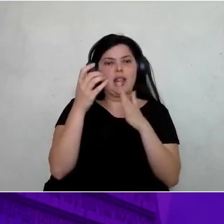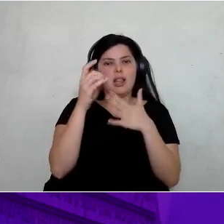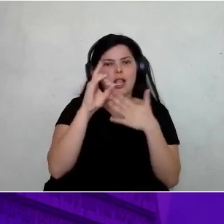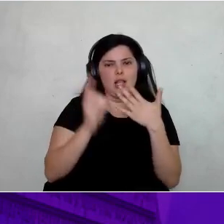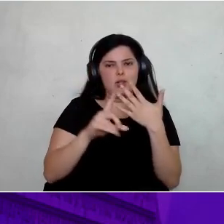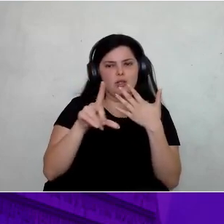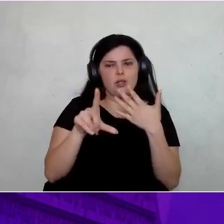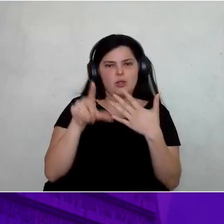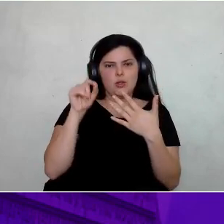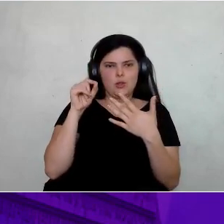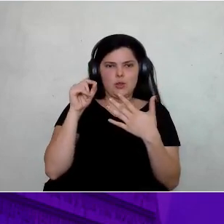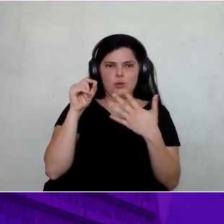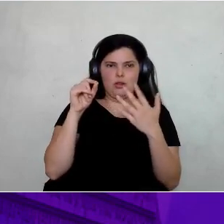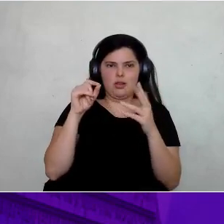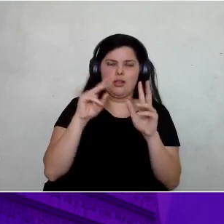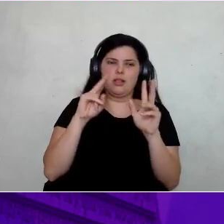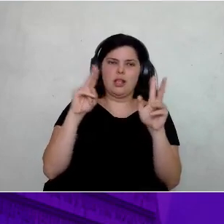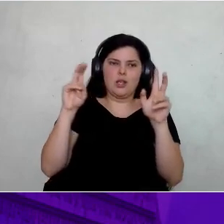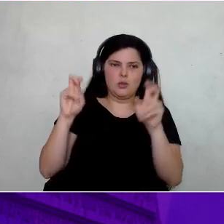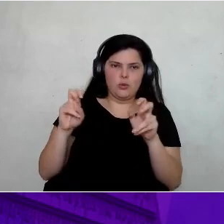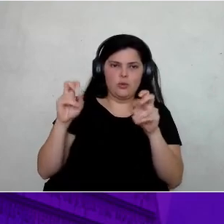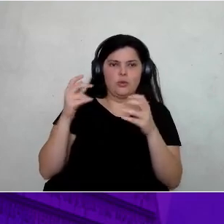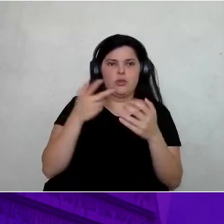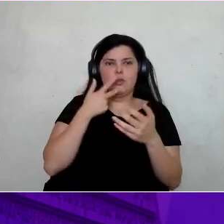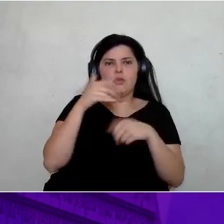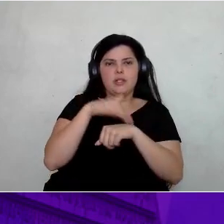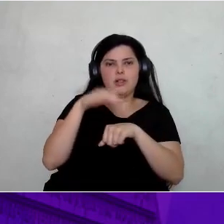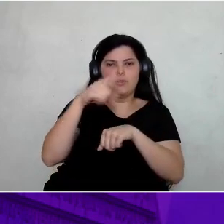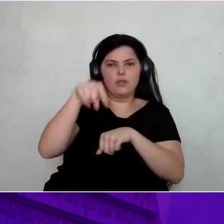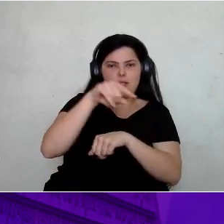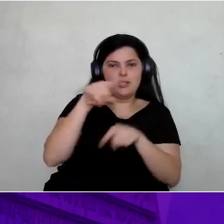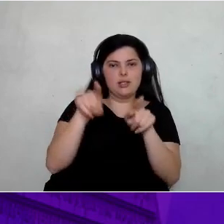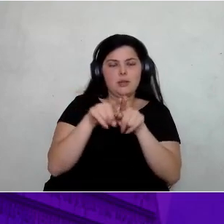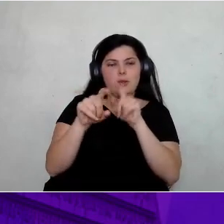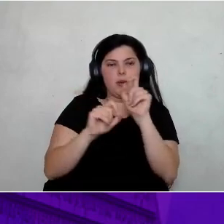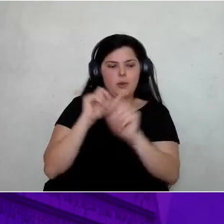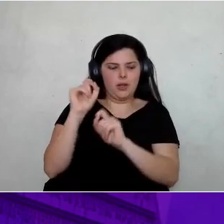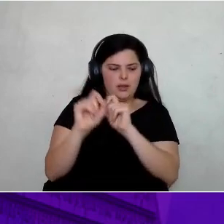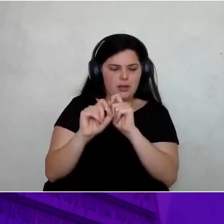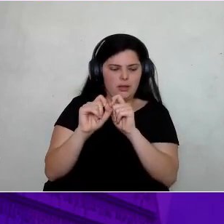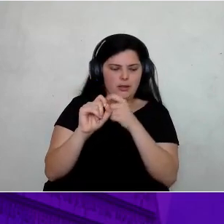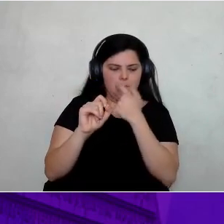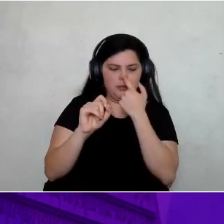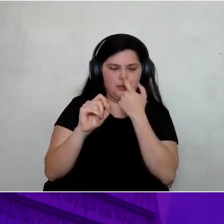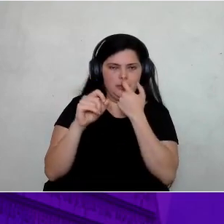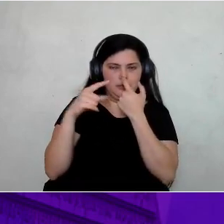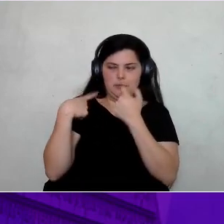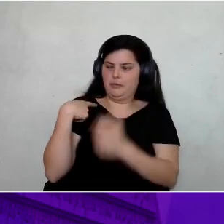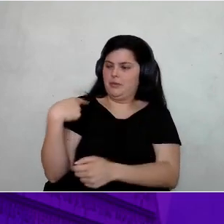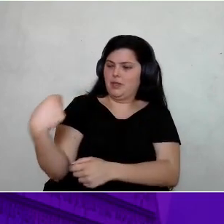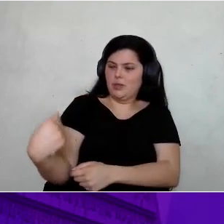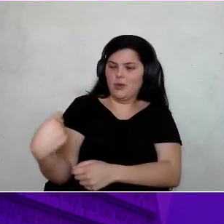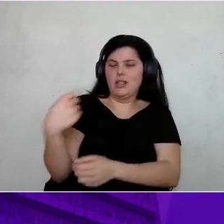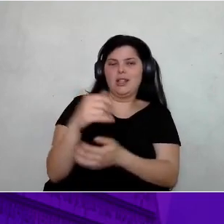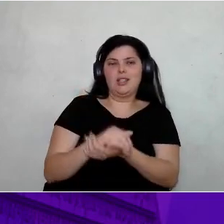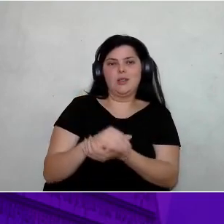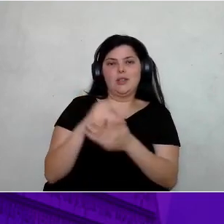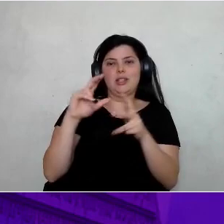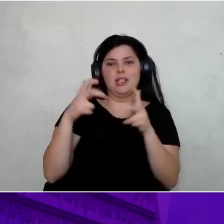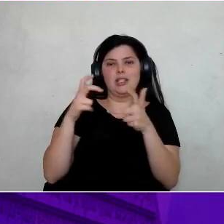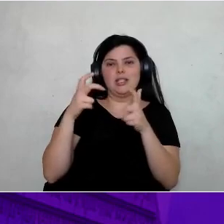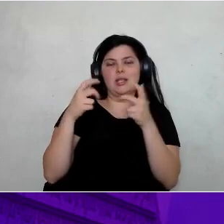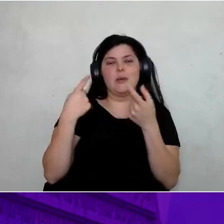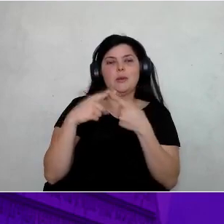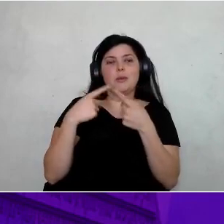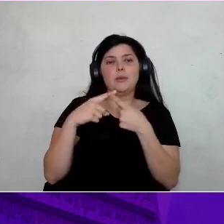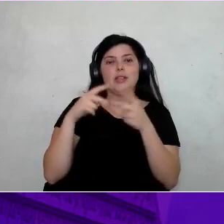essa talk, para eu vir aqui falar com vocês, e principalmente por ter me selecionado aqui para o TDC, porque o TDC de